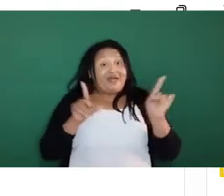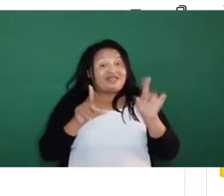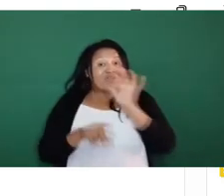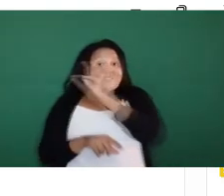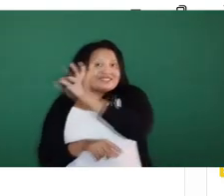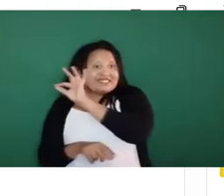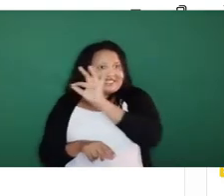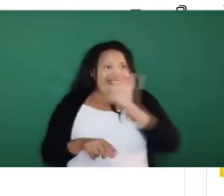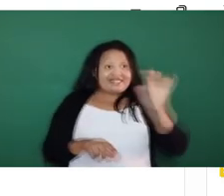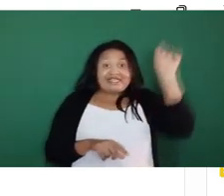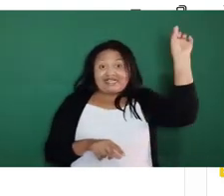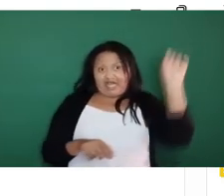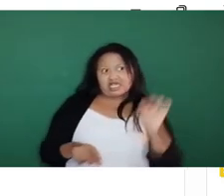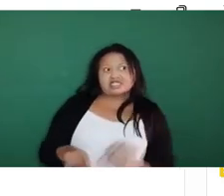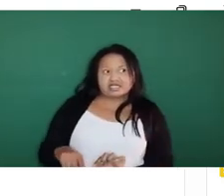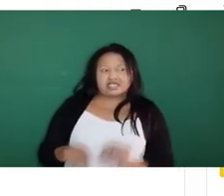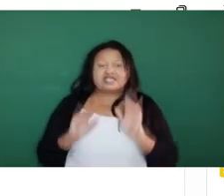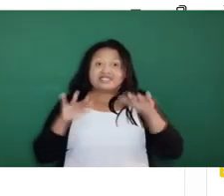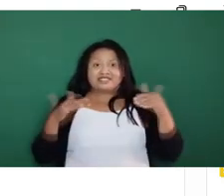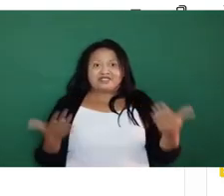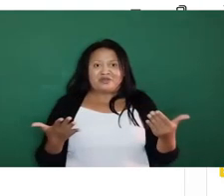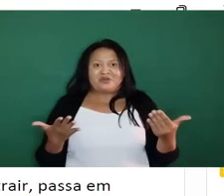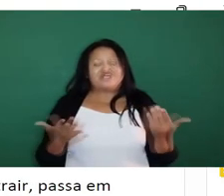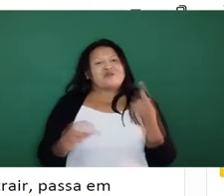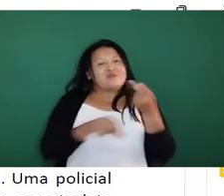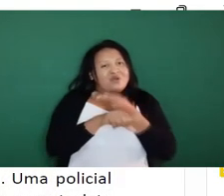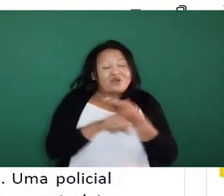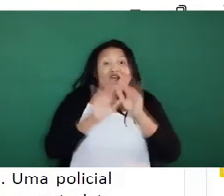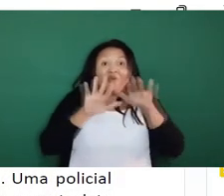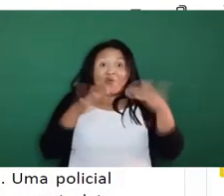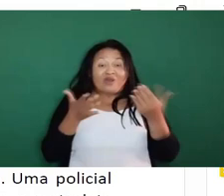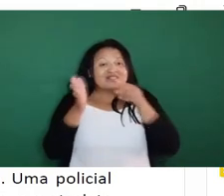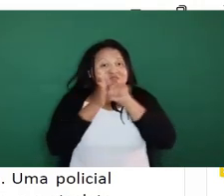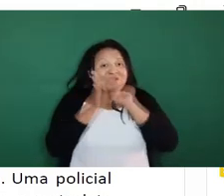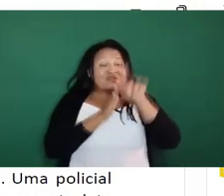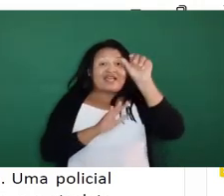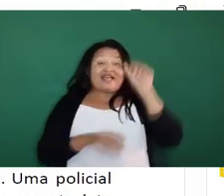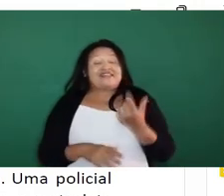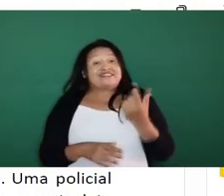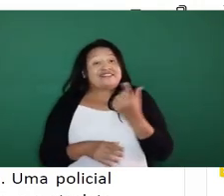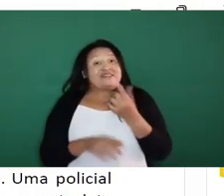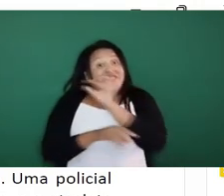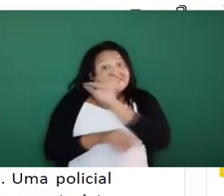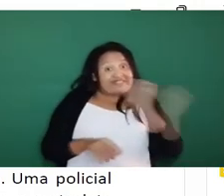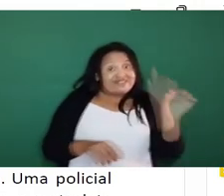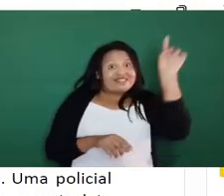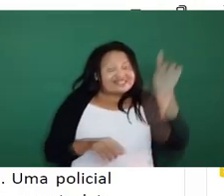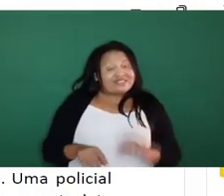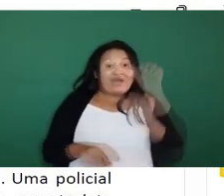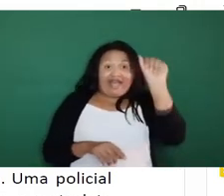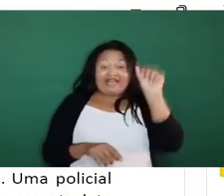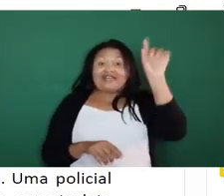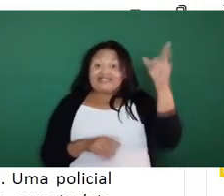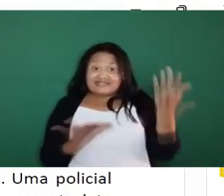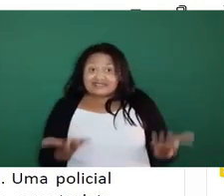Então a gente vai procurar qual dessas alternativas tem uma reta crescente então na letra é uma reta decrescente então ele inicia